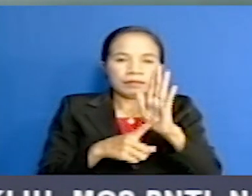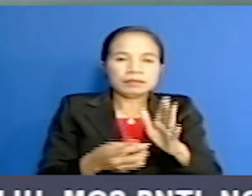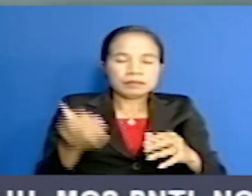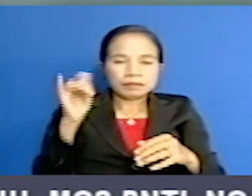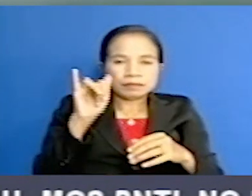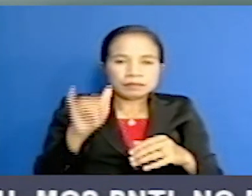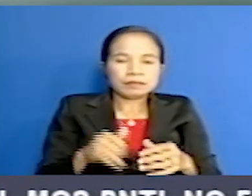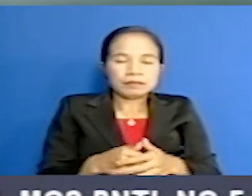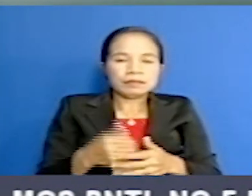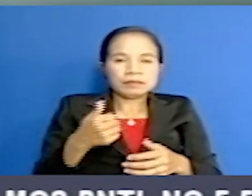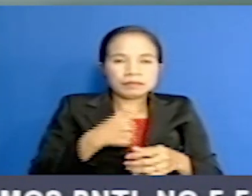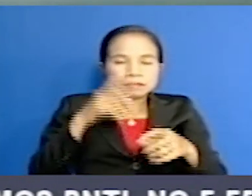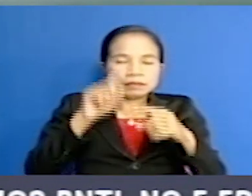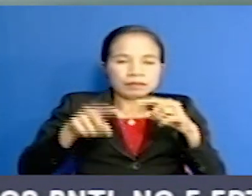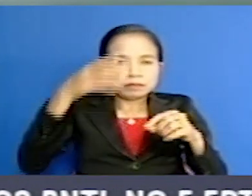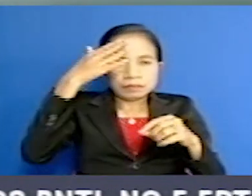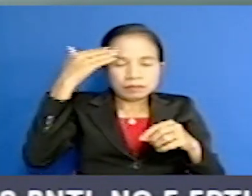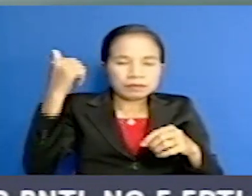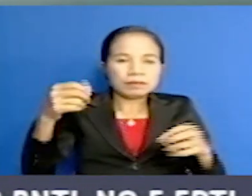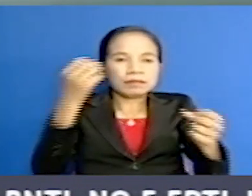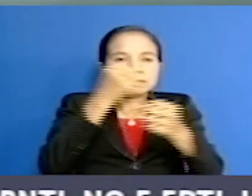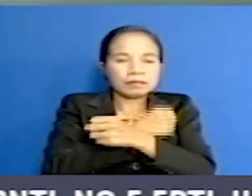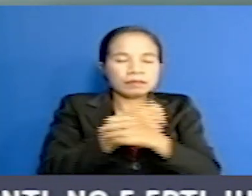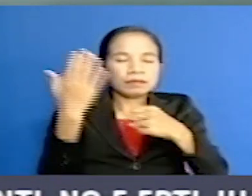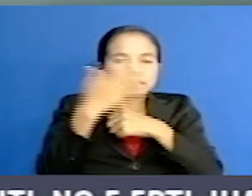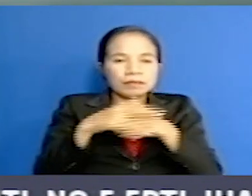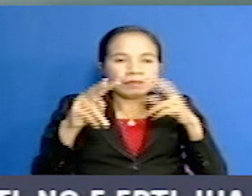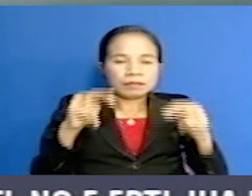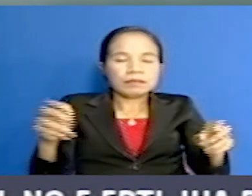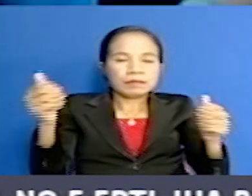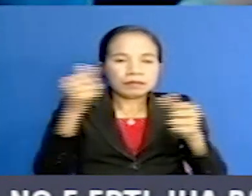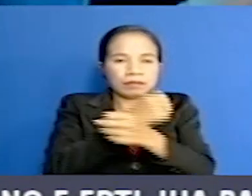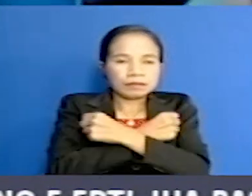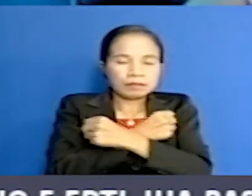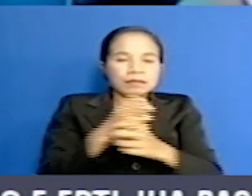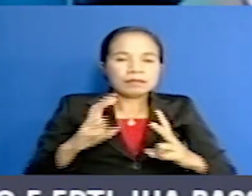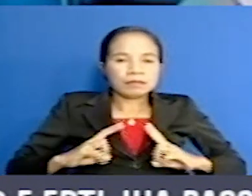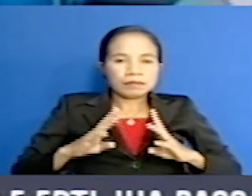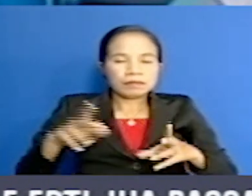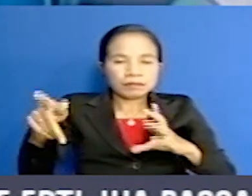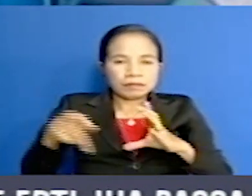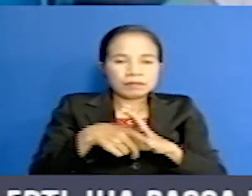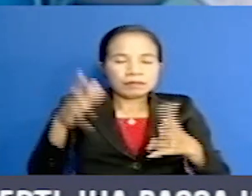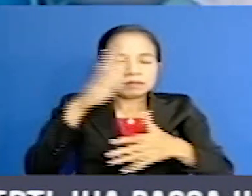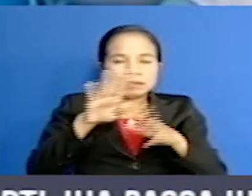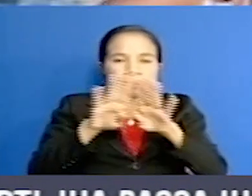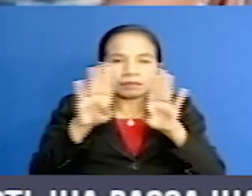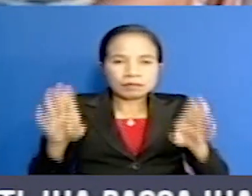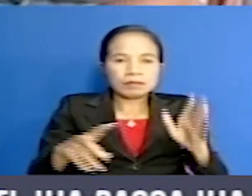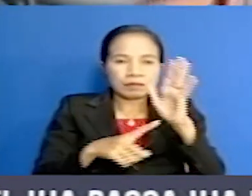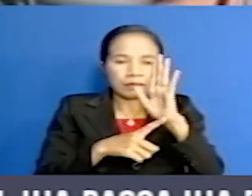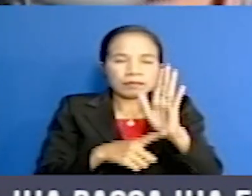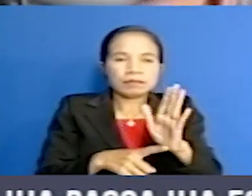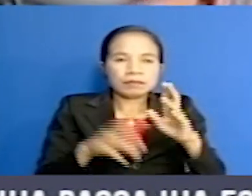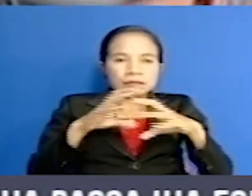sira no labela lua e te radominação e tem radonimos veteranos. Participa e a cerimônia inauguração, né?